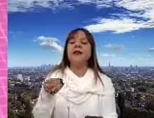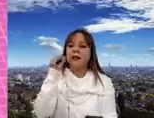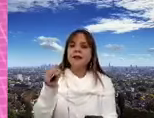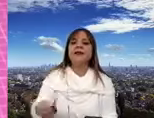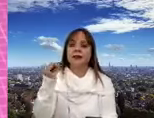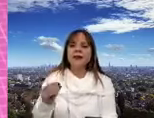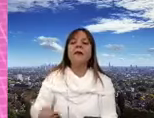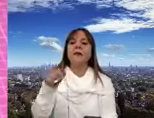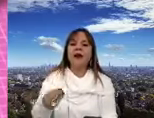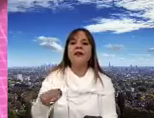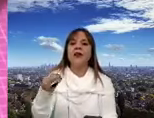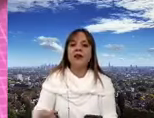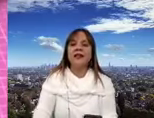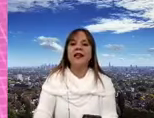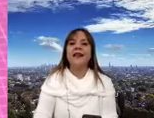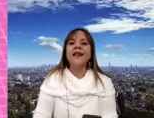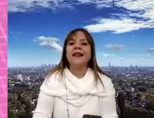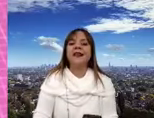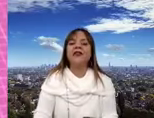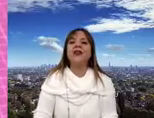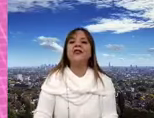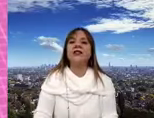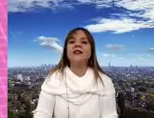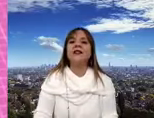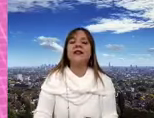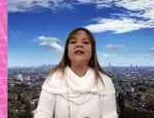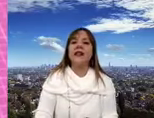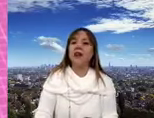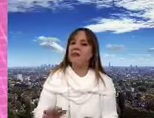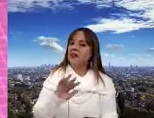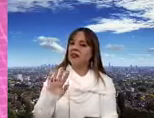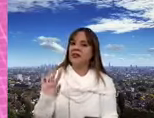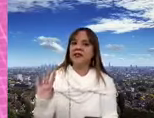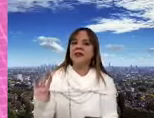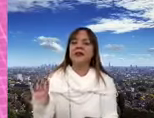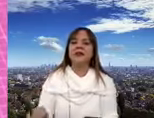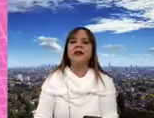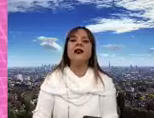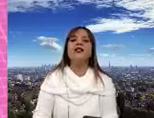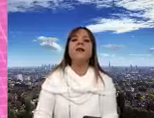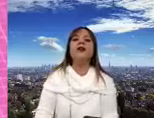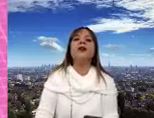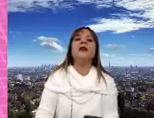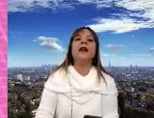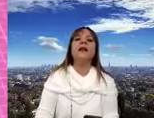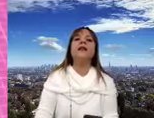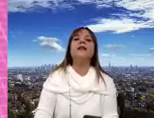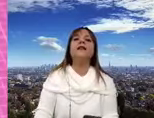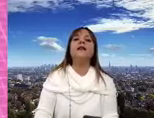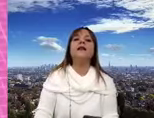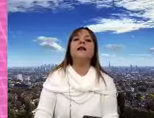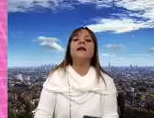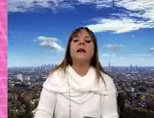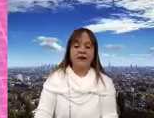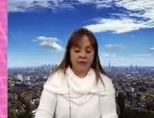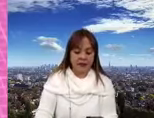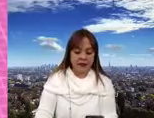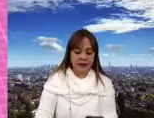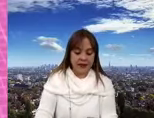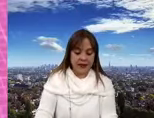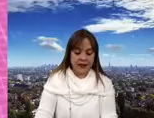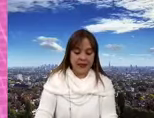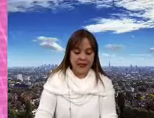estampa maravilhosa, né? Ah, Das coleções tem da Santa muito. Fé, você faz com a estampa Sim. que você achar melhor, né? Muita opção. Aí,